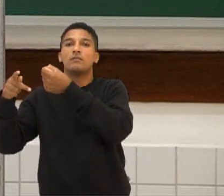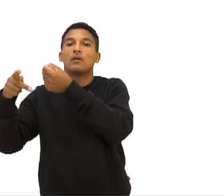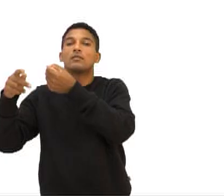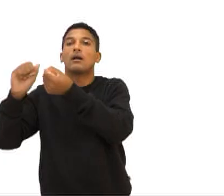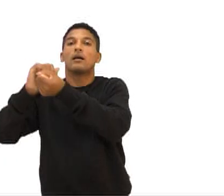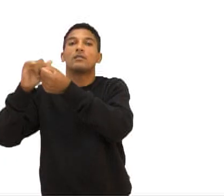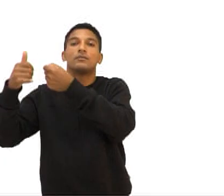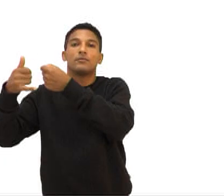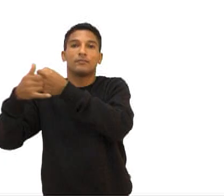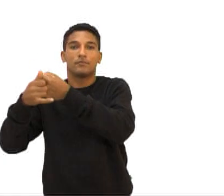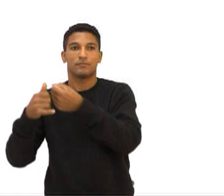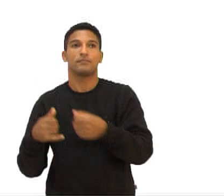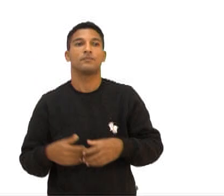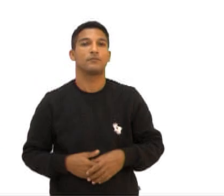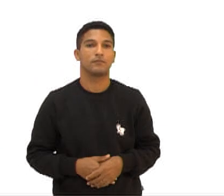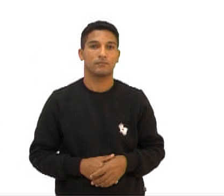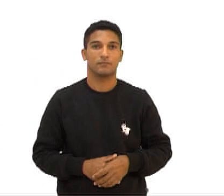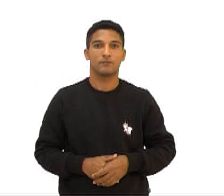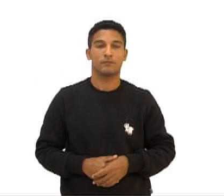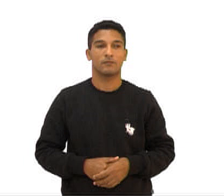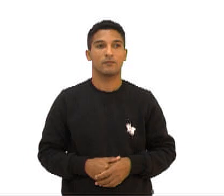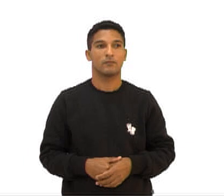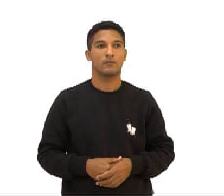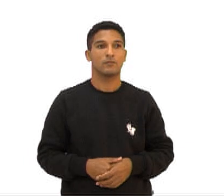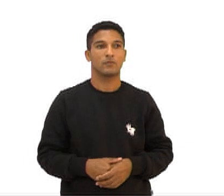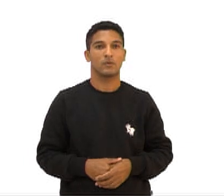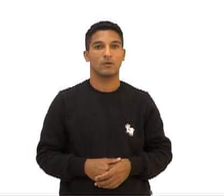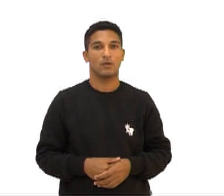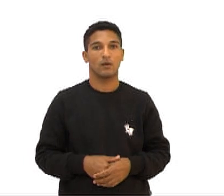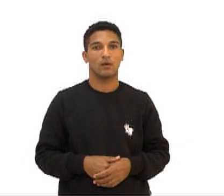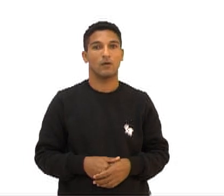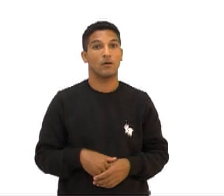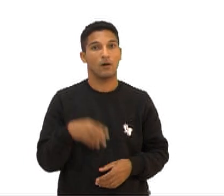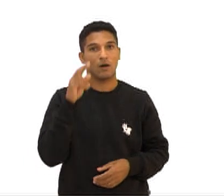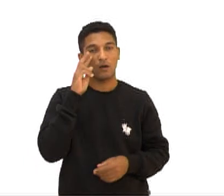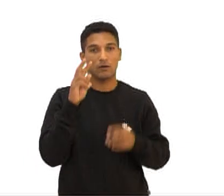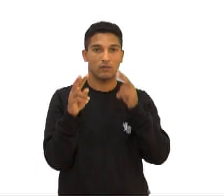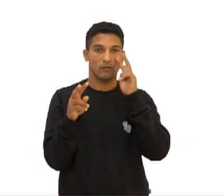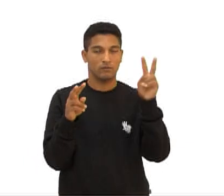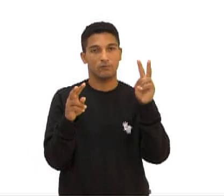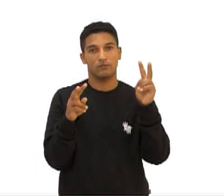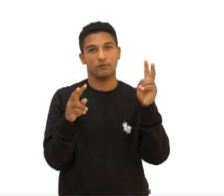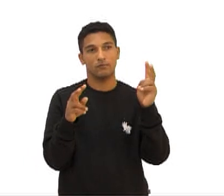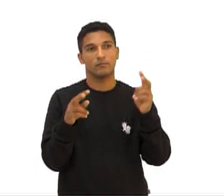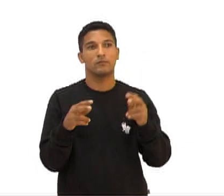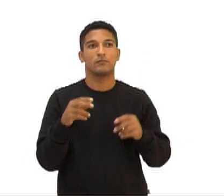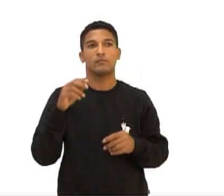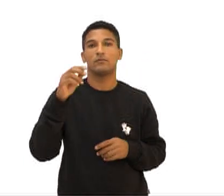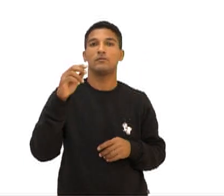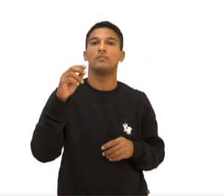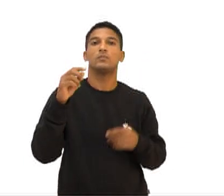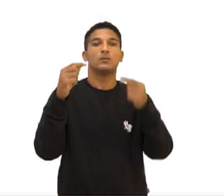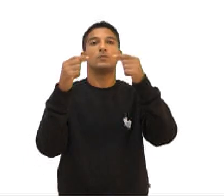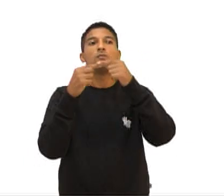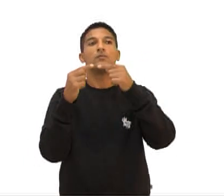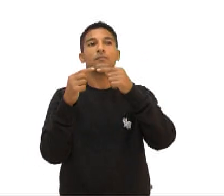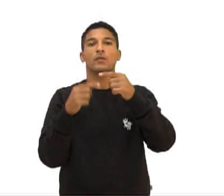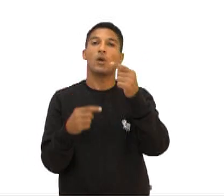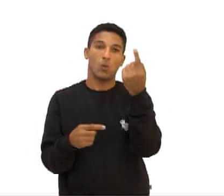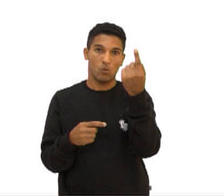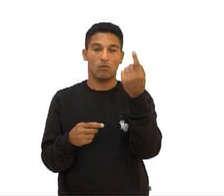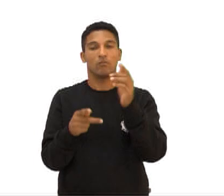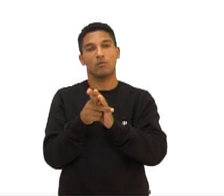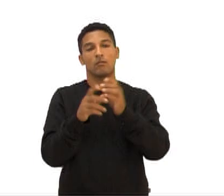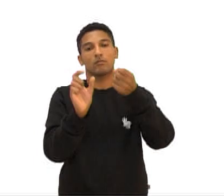né? Relaciona as colunas quanto à classificação das orações subordinadas, substantiva e adjetiva. 1 para